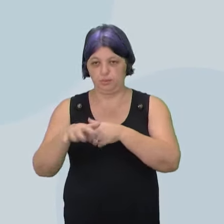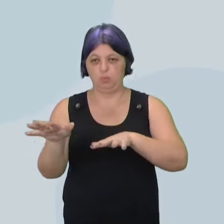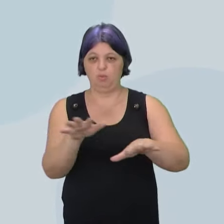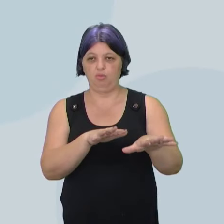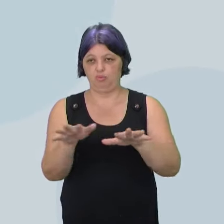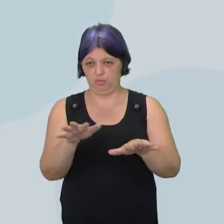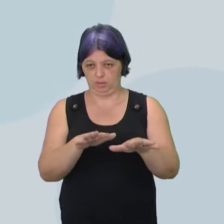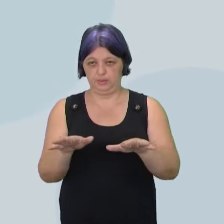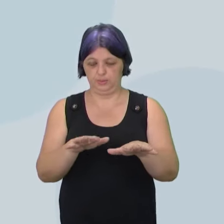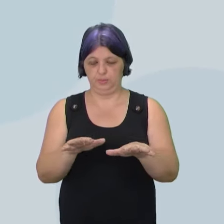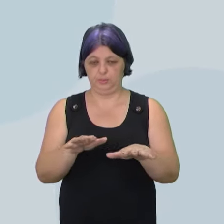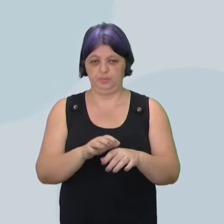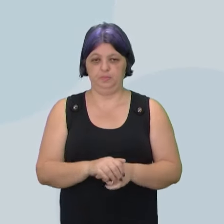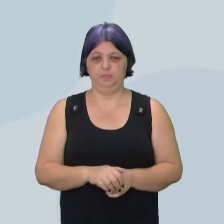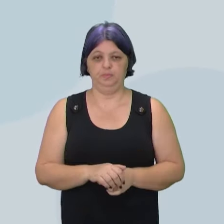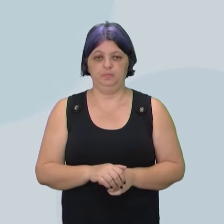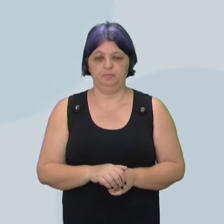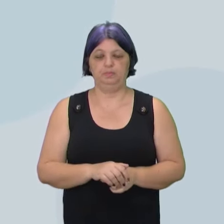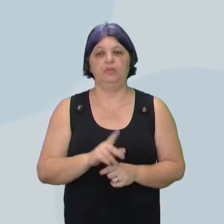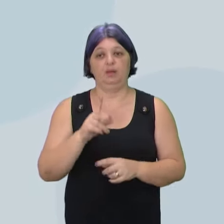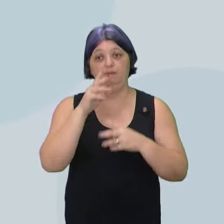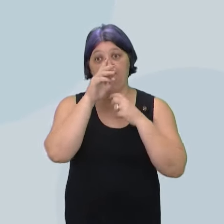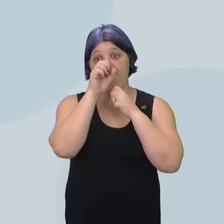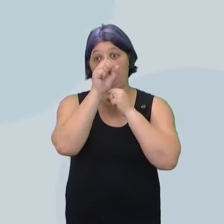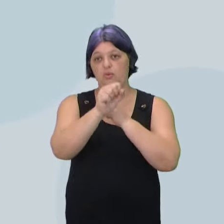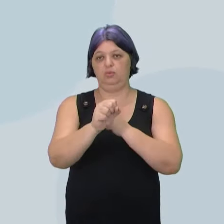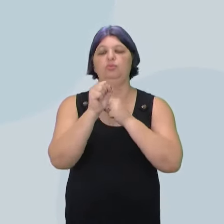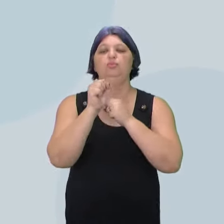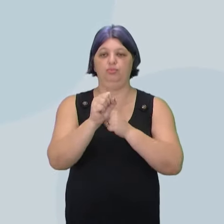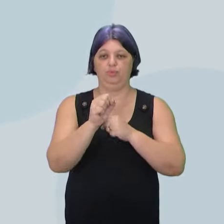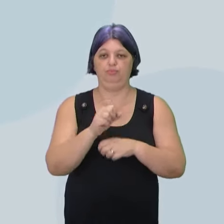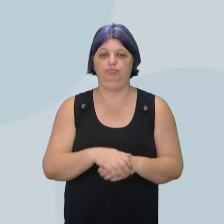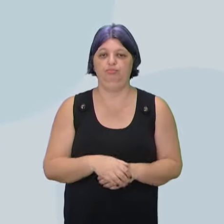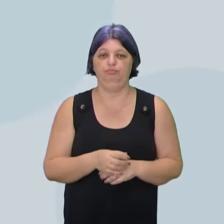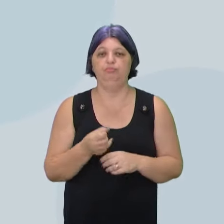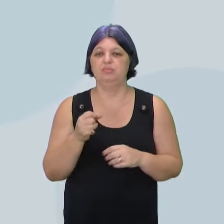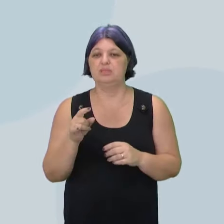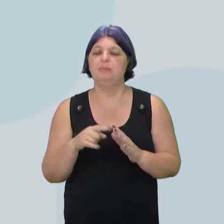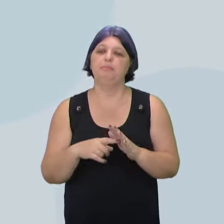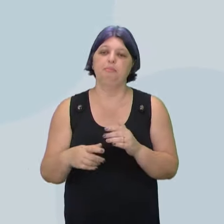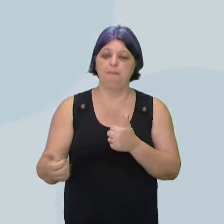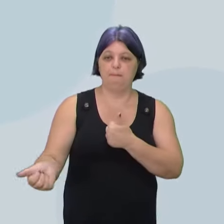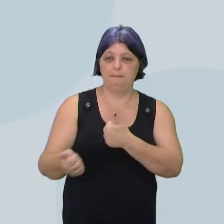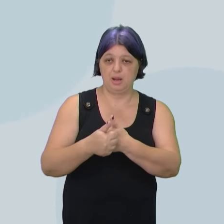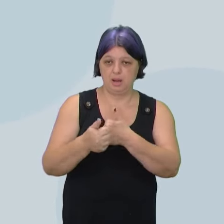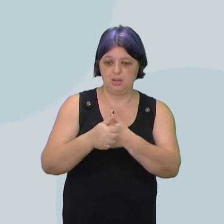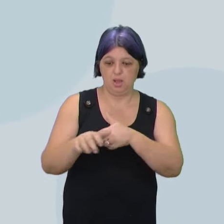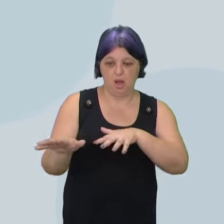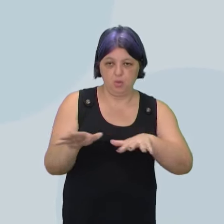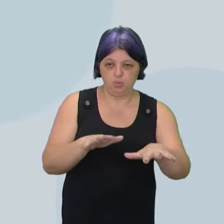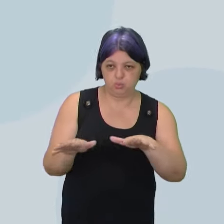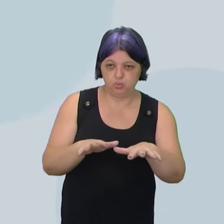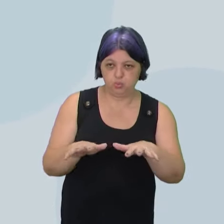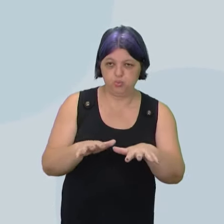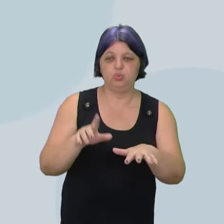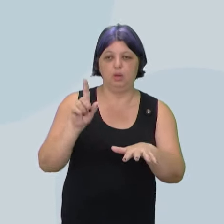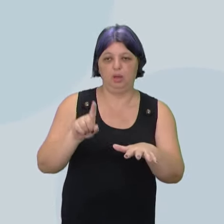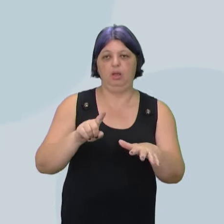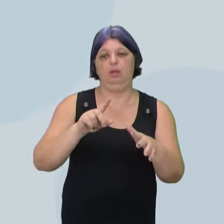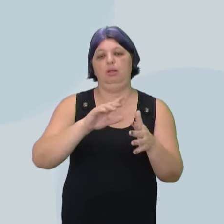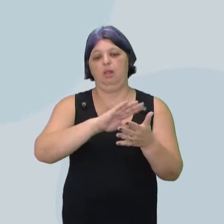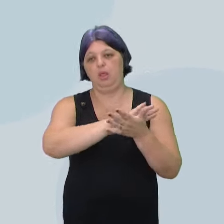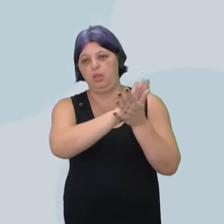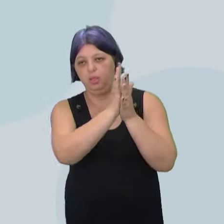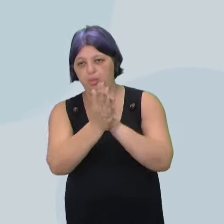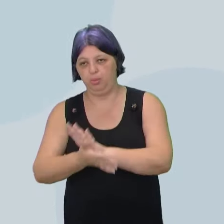ali inicial, né, maior essa intensidade. Então, quanto mais próximo ali do terremoto, mais estrago acontece